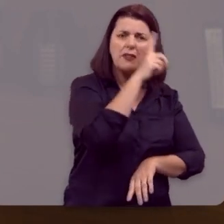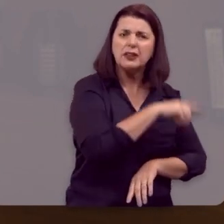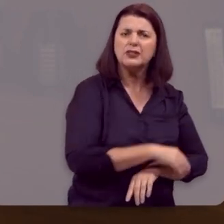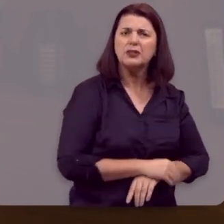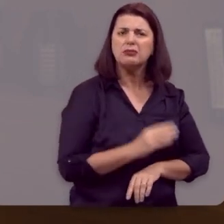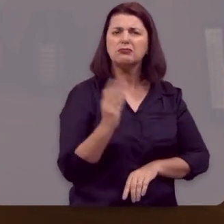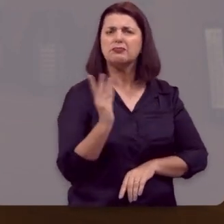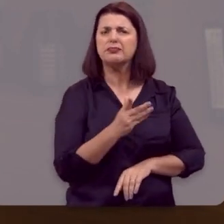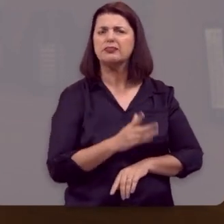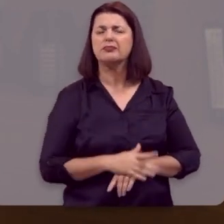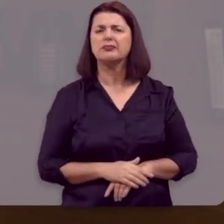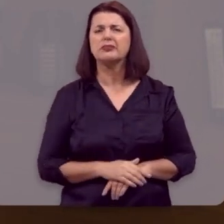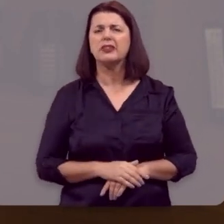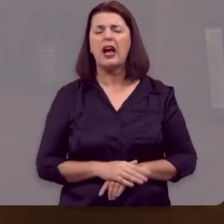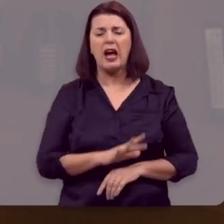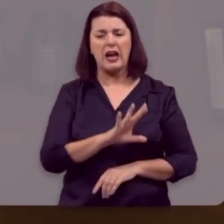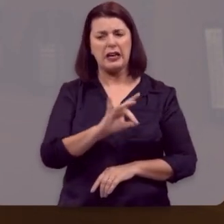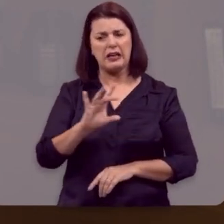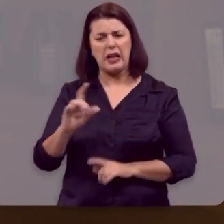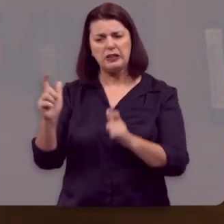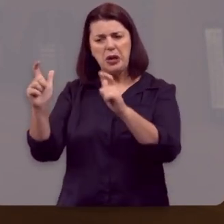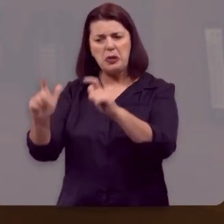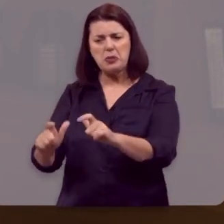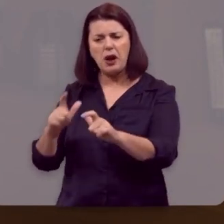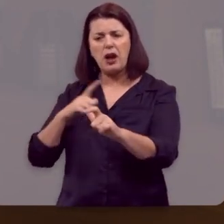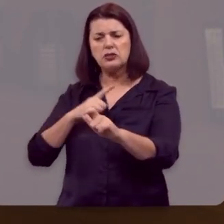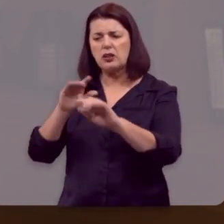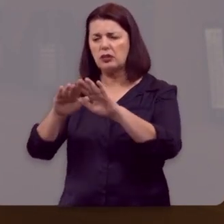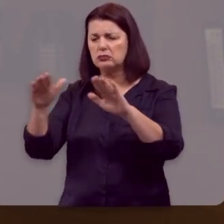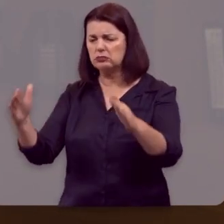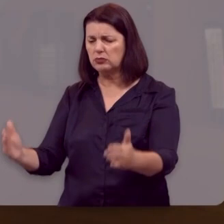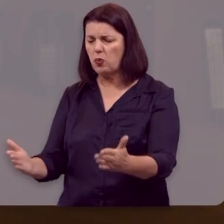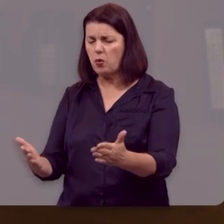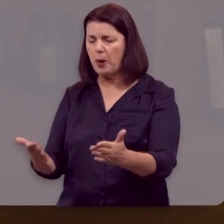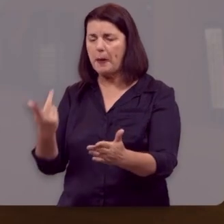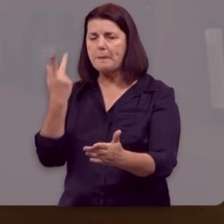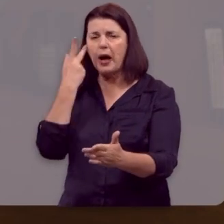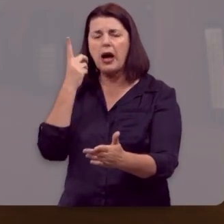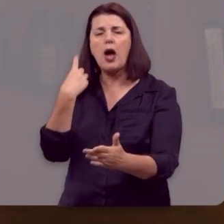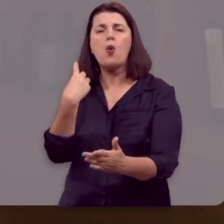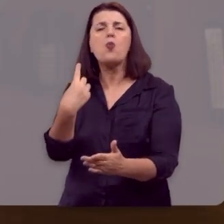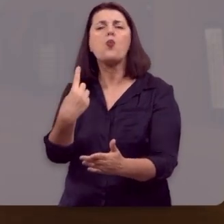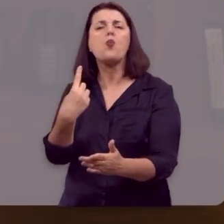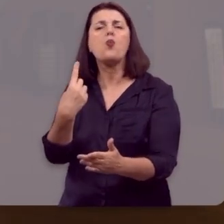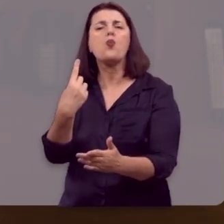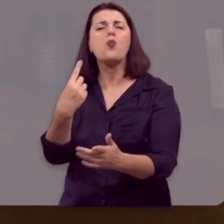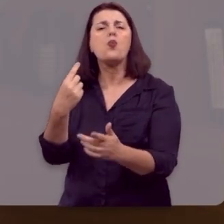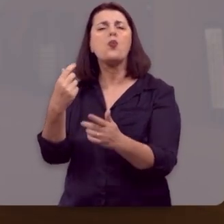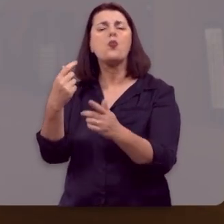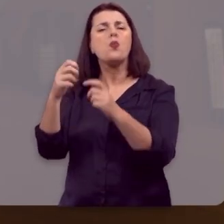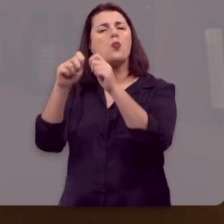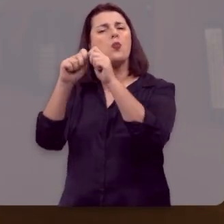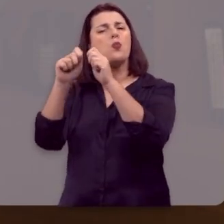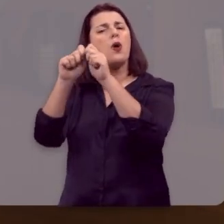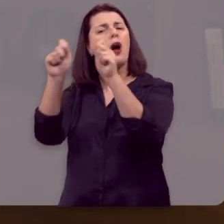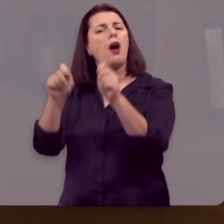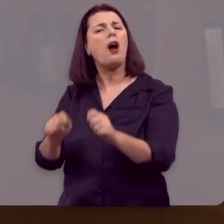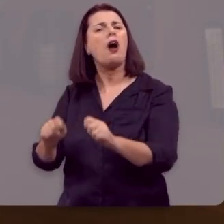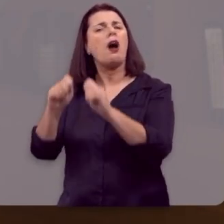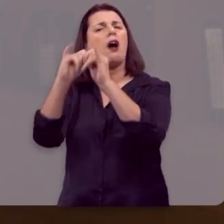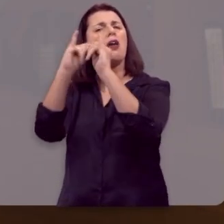Suetônio disse que para cada pórtico havia um altar dedicado a uma divindade.